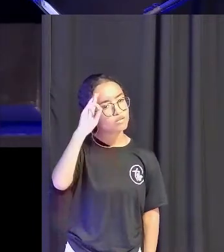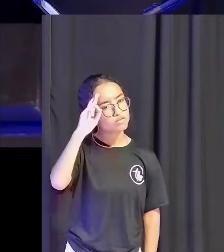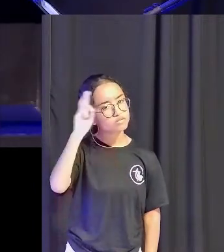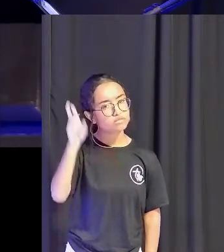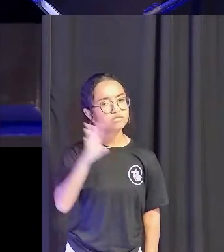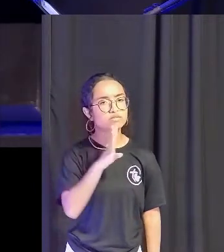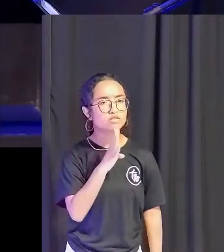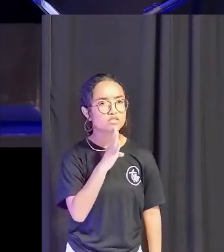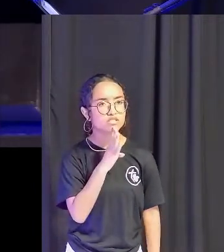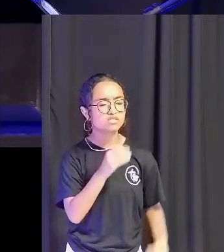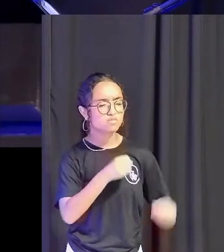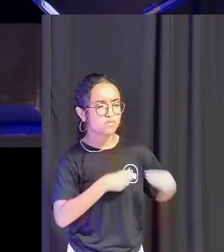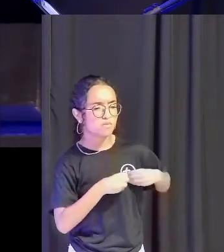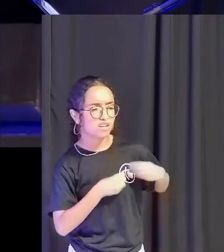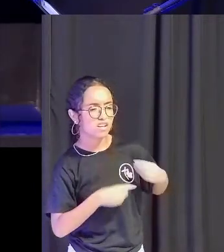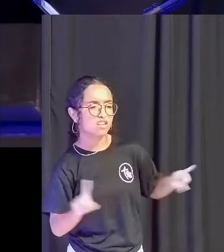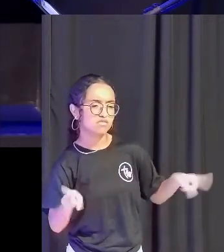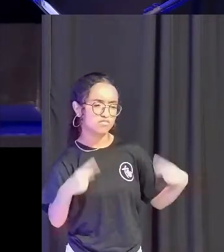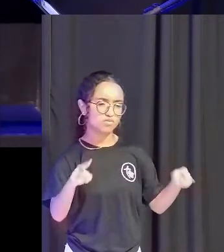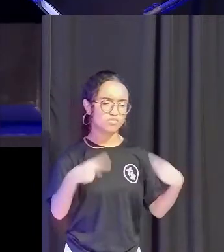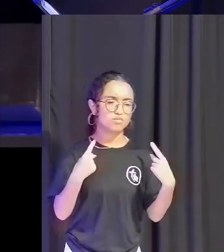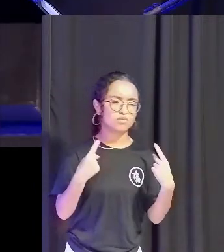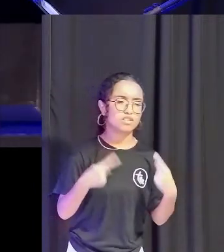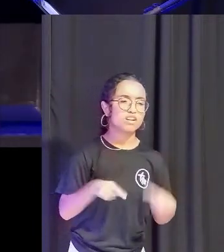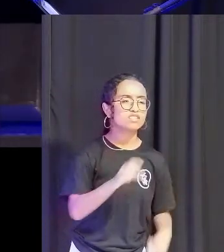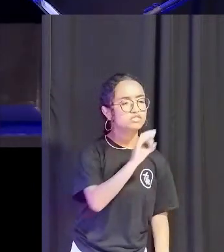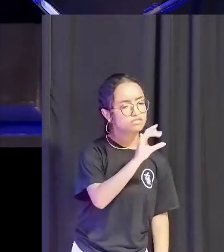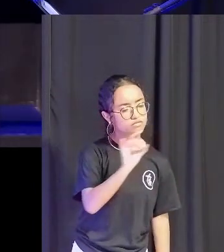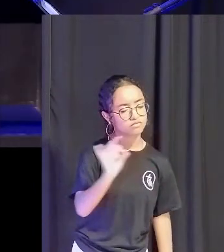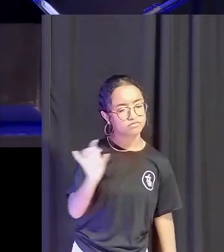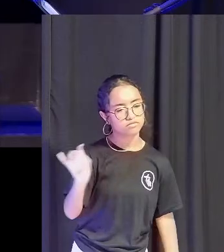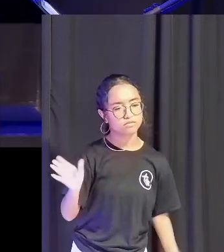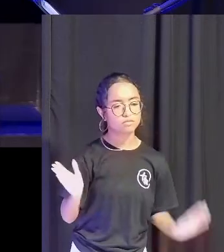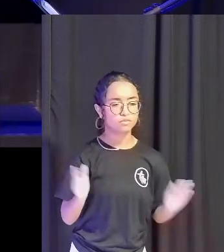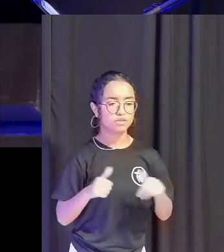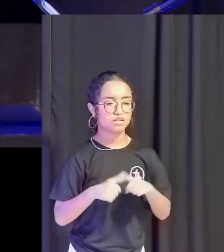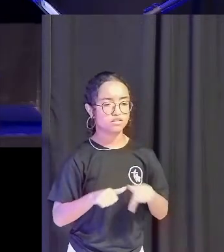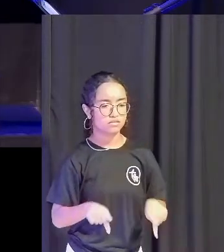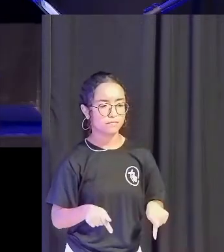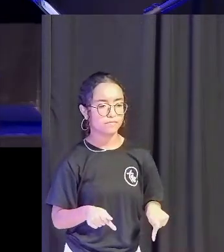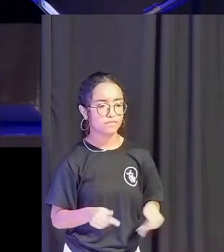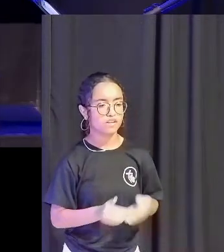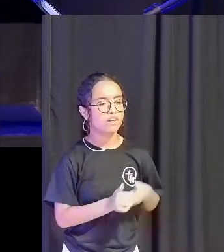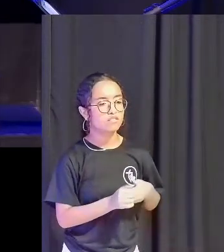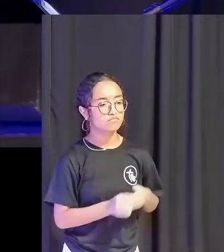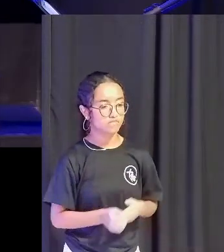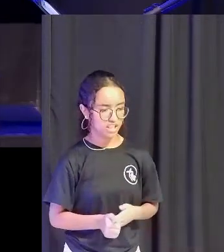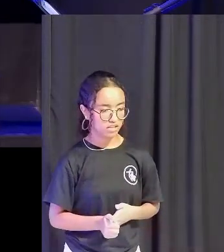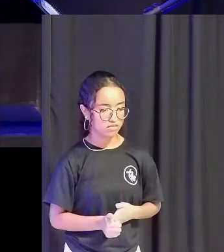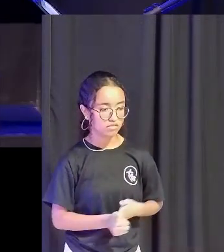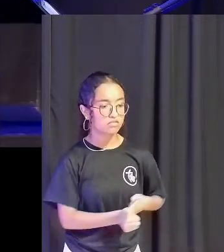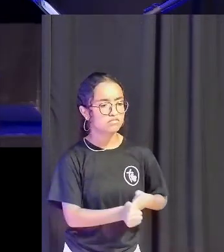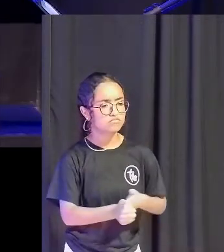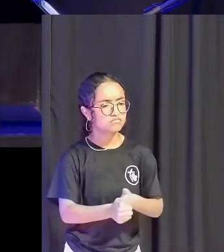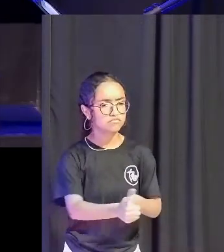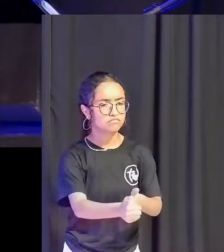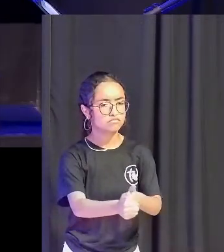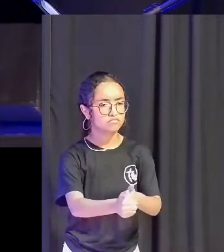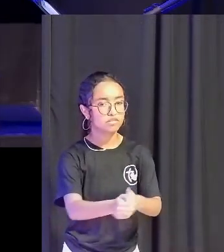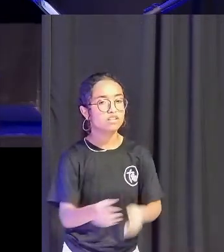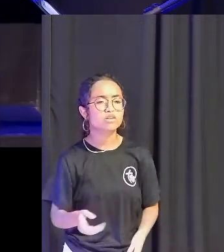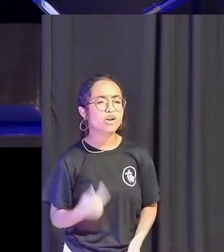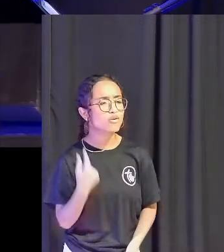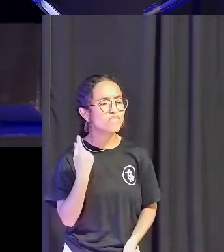minhas tentações e a de cada um dos que estão aqui presentes, Senhor Pai. Guia-nos a encontrar essa